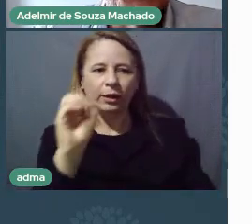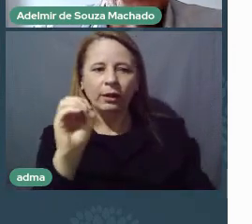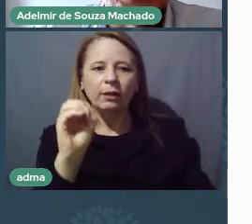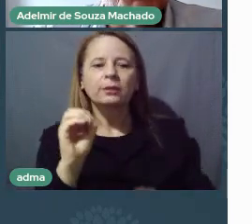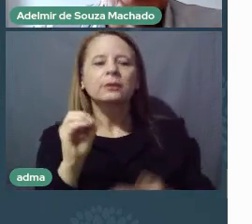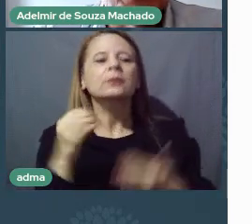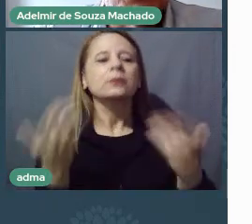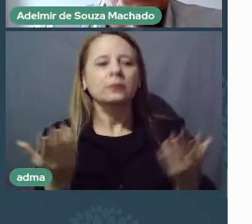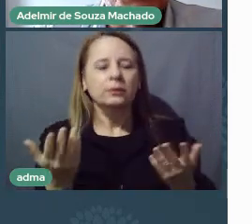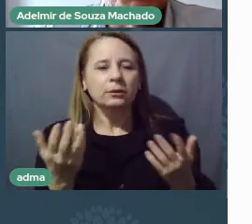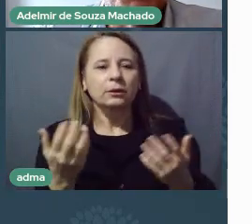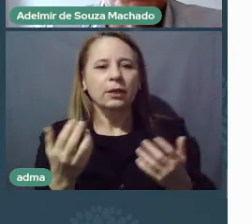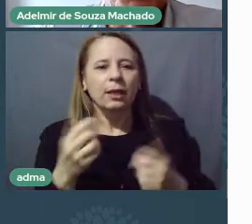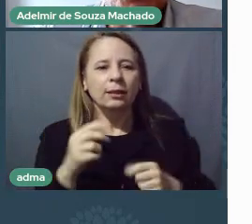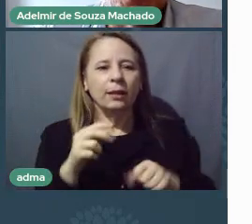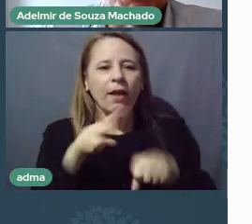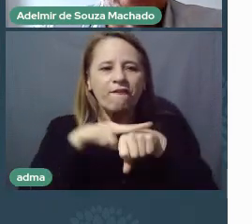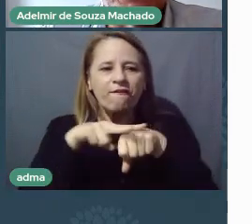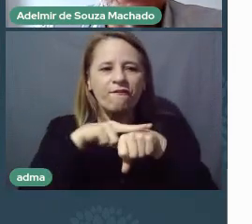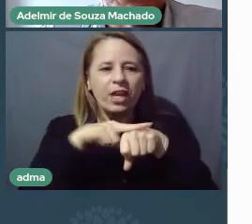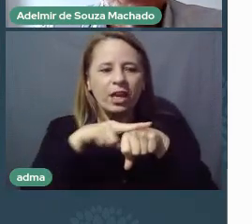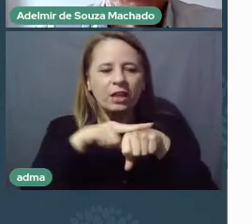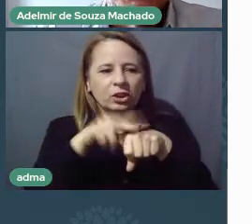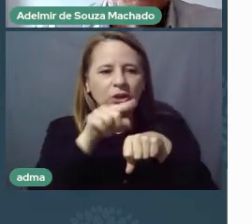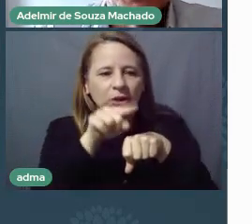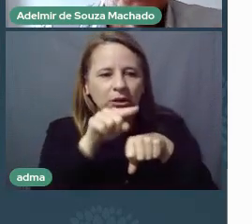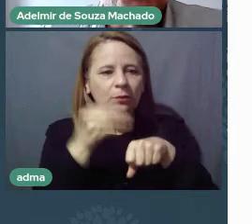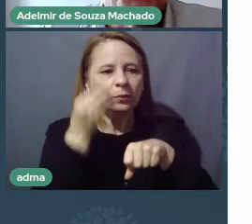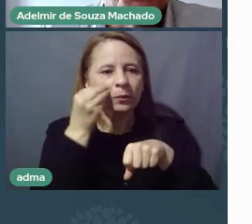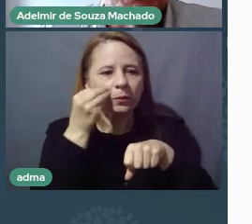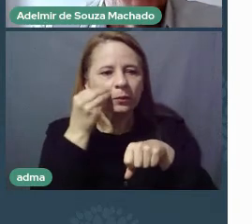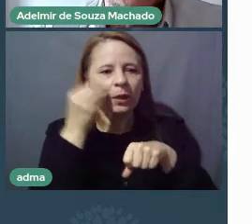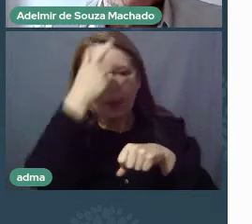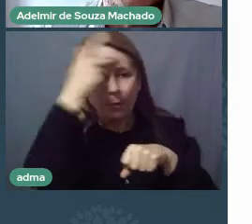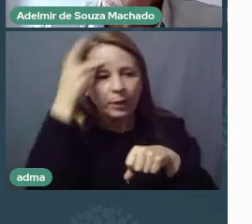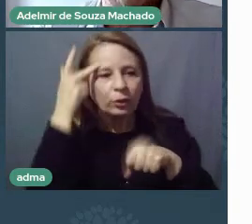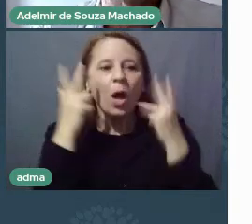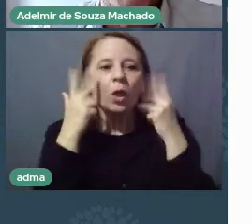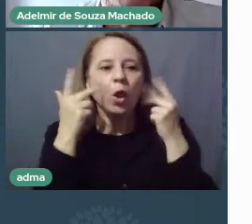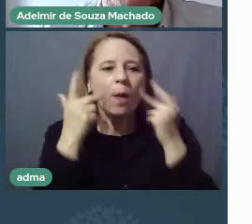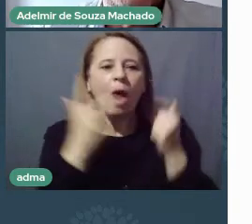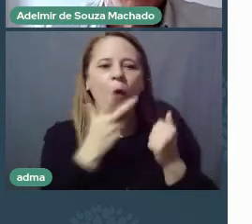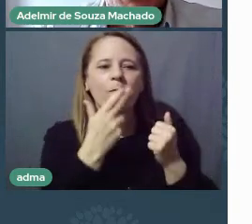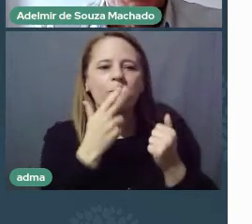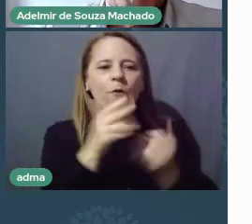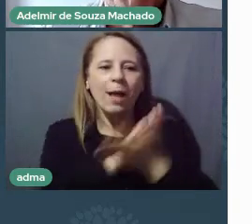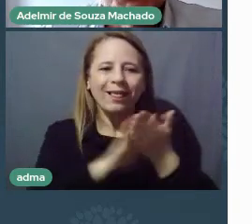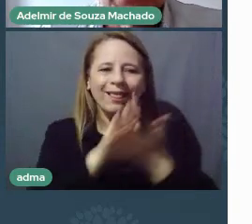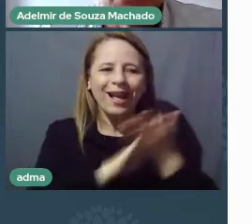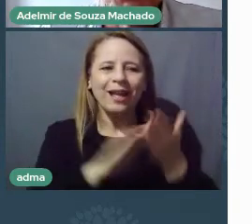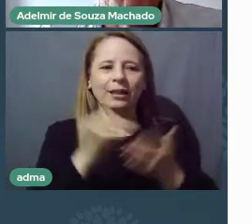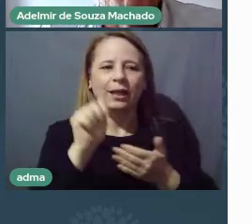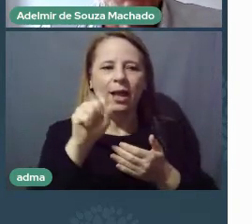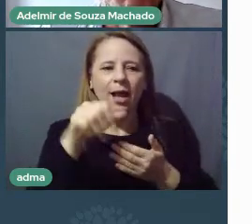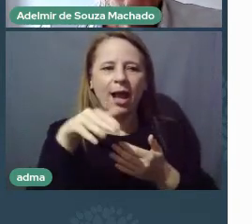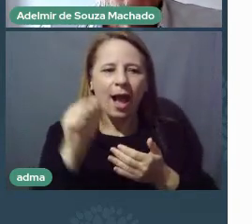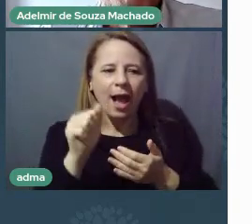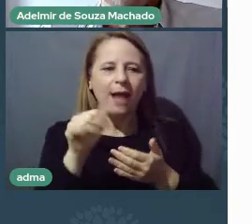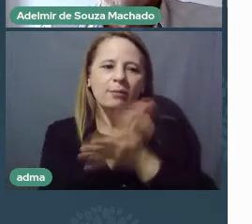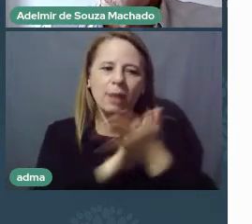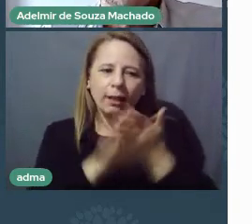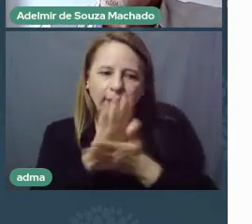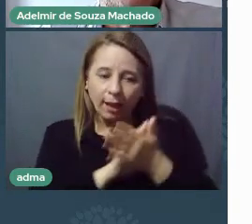aqui, ó, a setinha verde, nos indivíduos normais, que não fumam e não são asmáticos, a função do